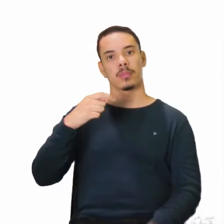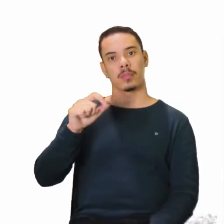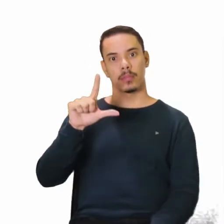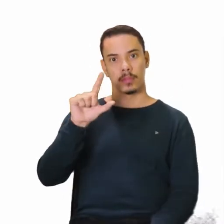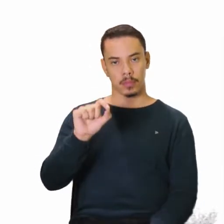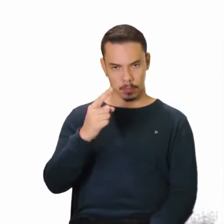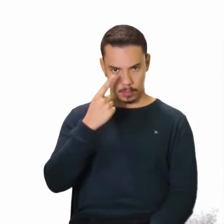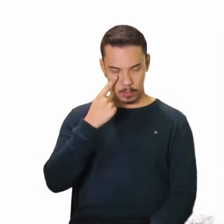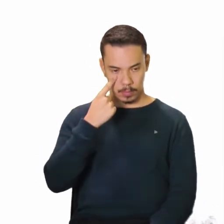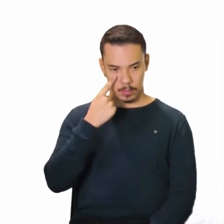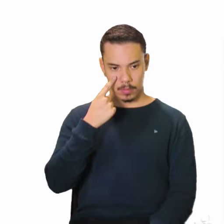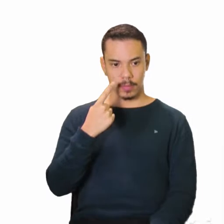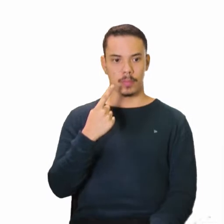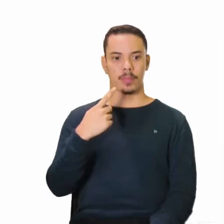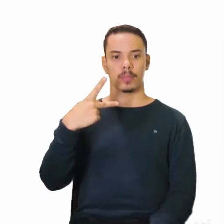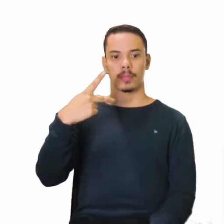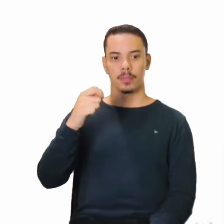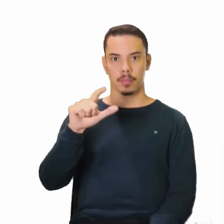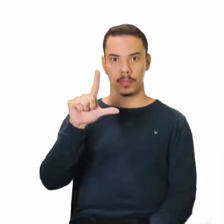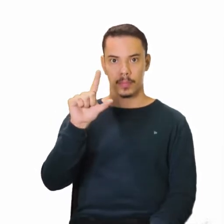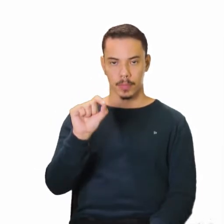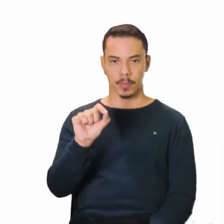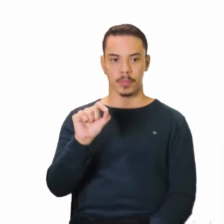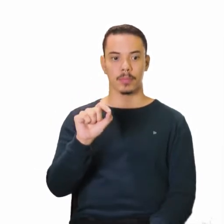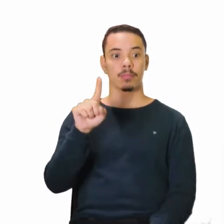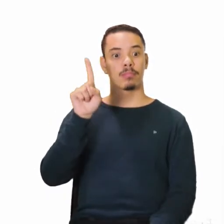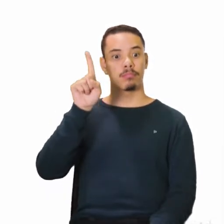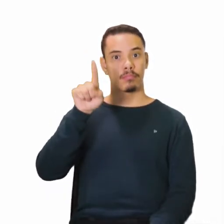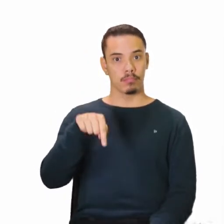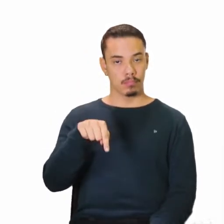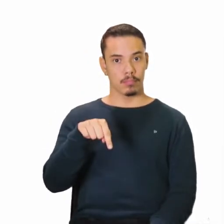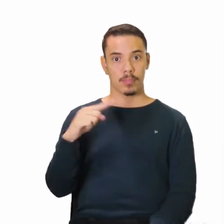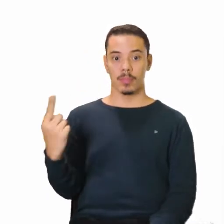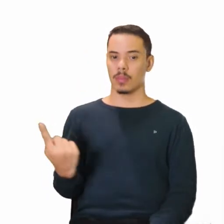Paulo, vamos ver o sintético. Paulo é